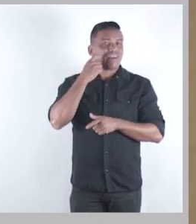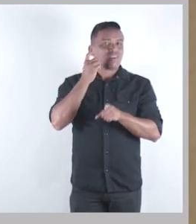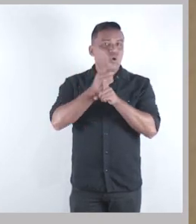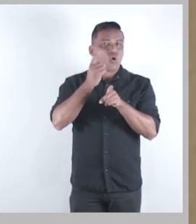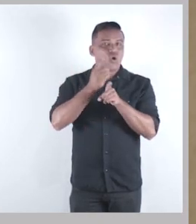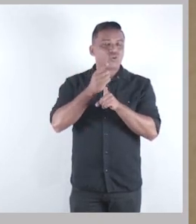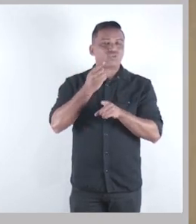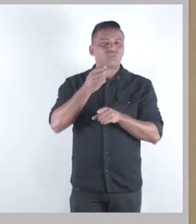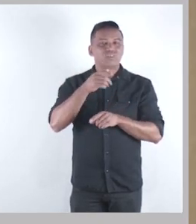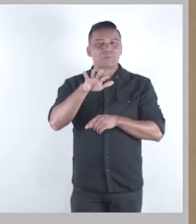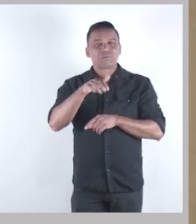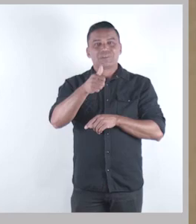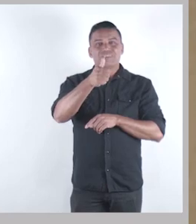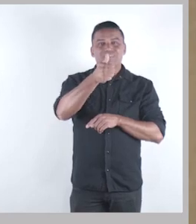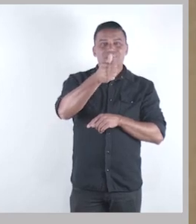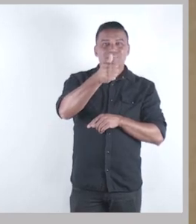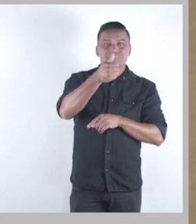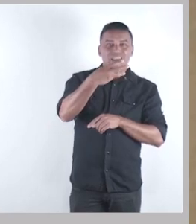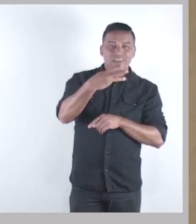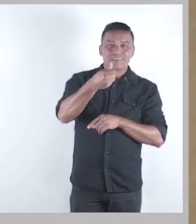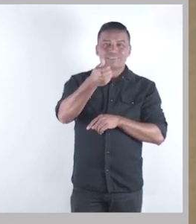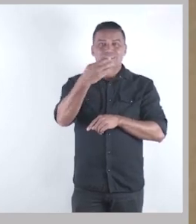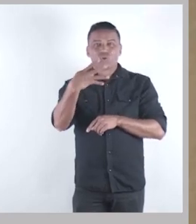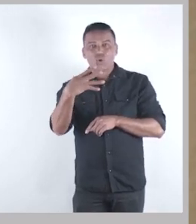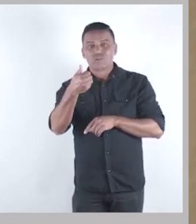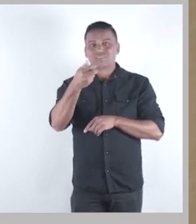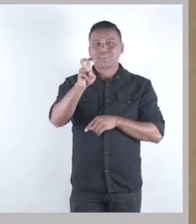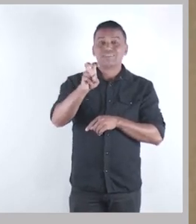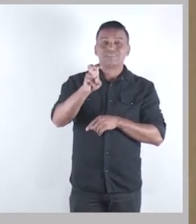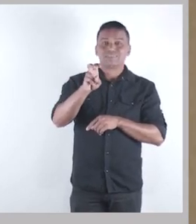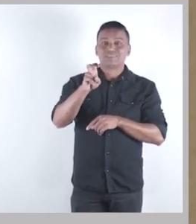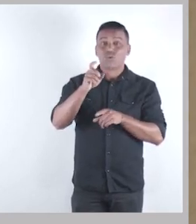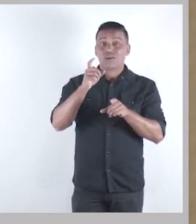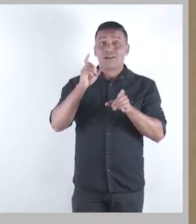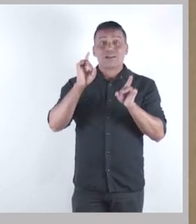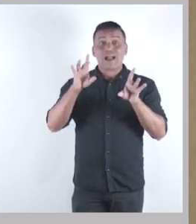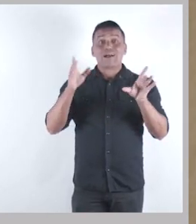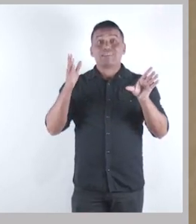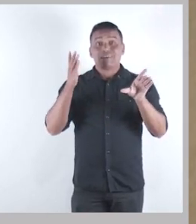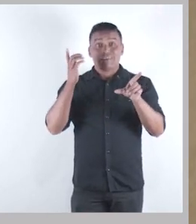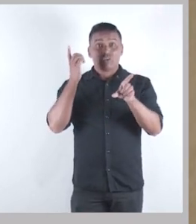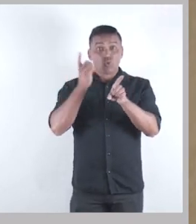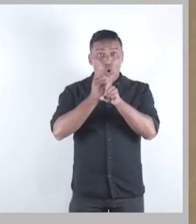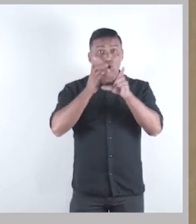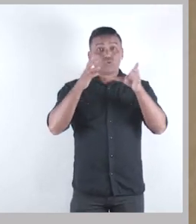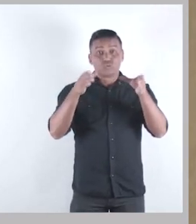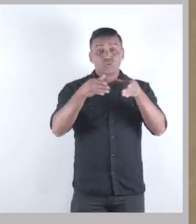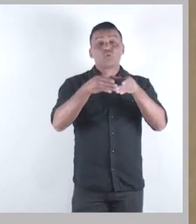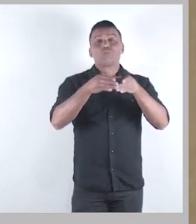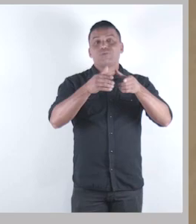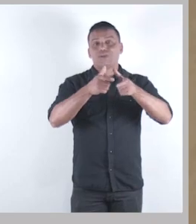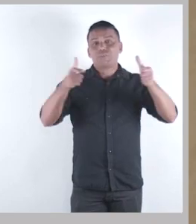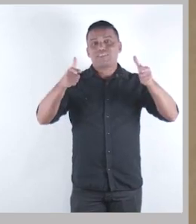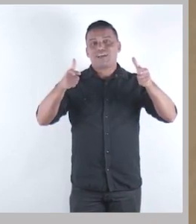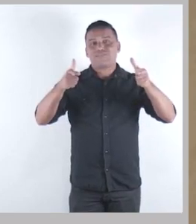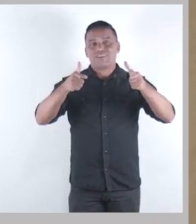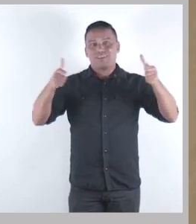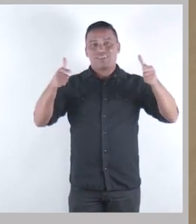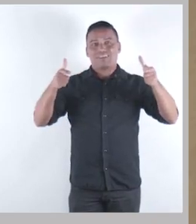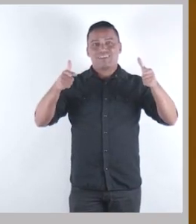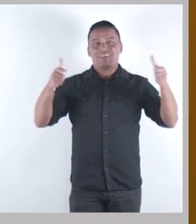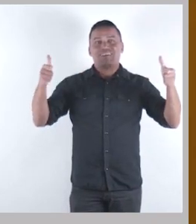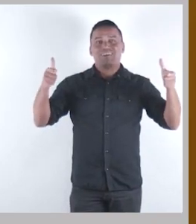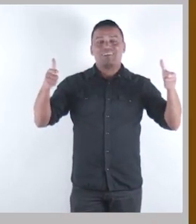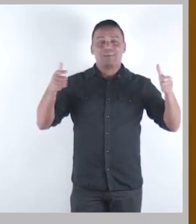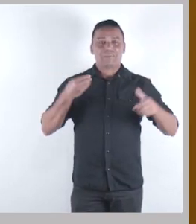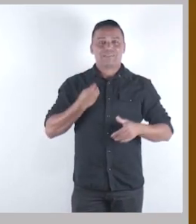já éramos 13, 14 ou 15 pessoas. A cada encontro ia crescendo o número de leitores presentes. Eu